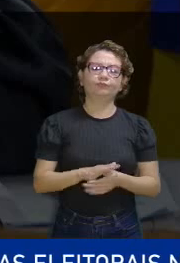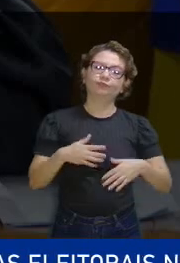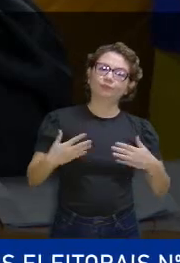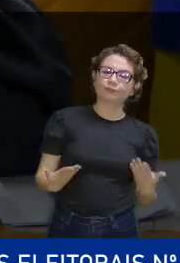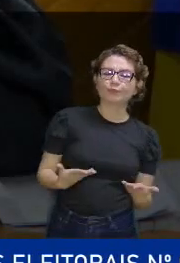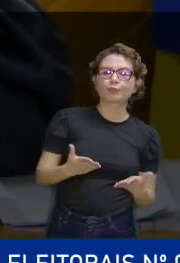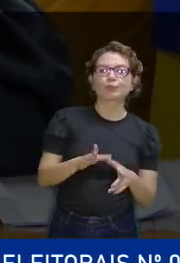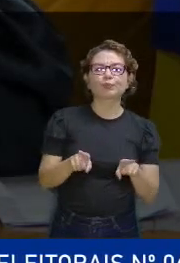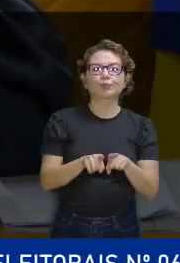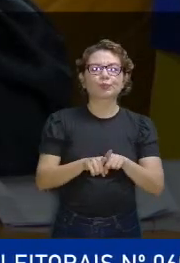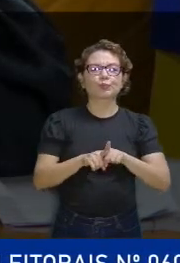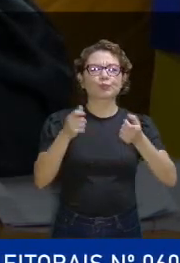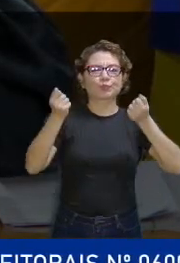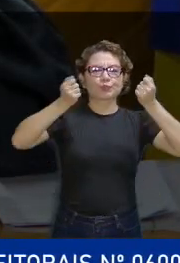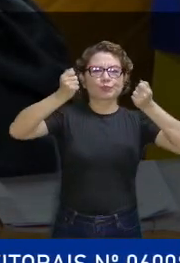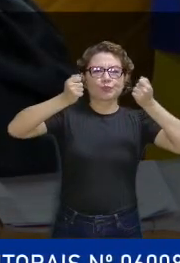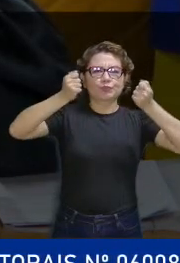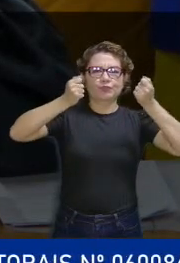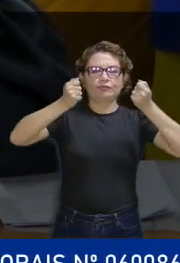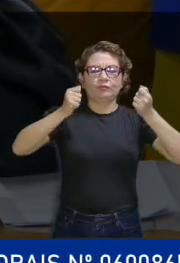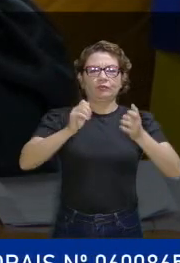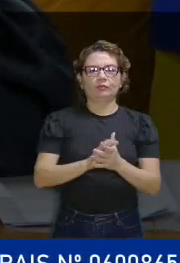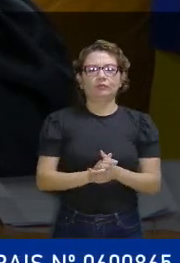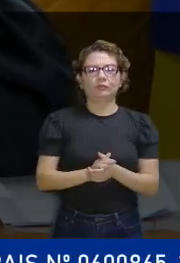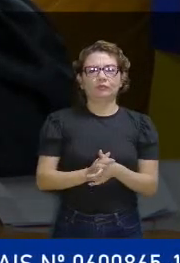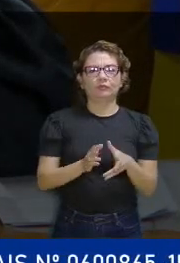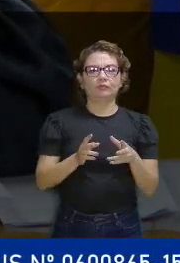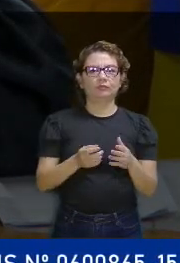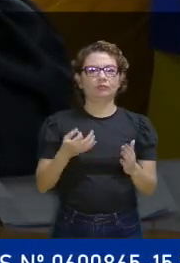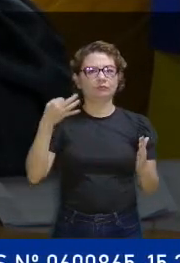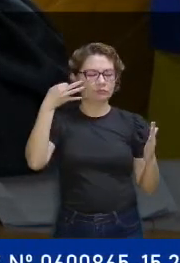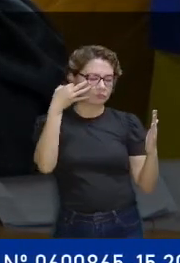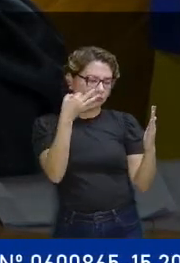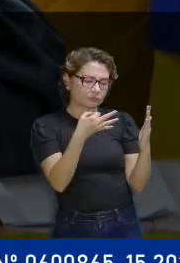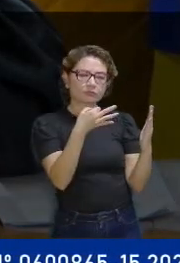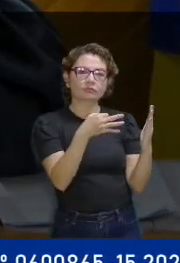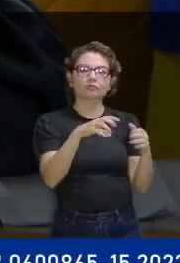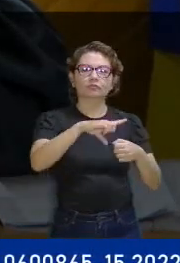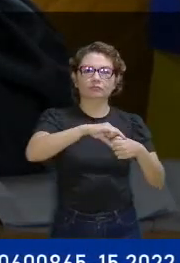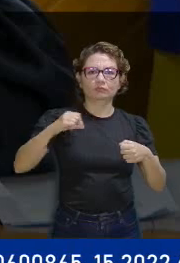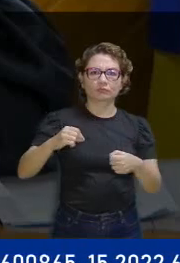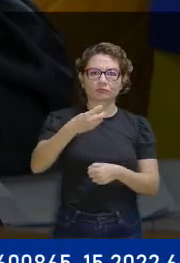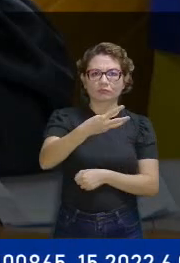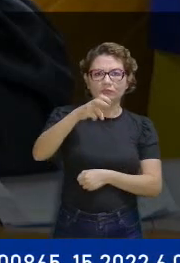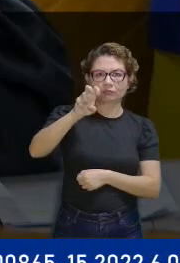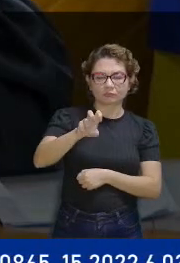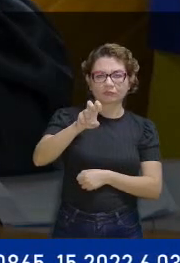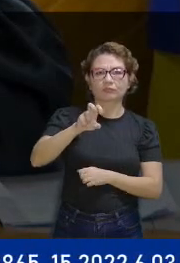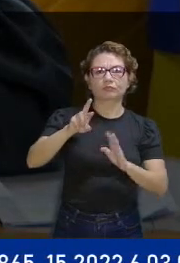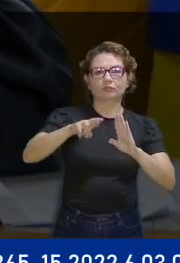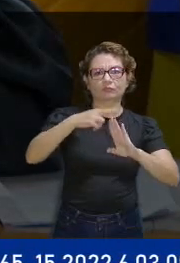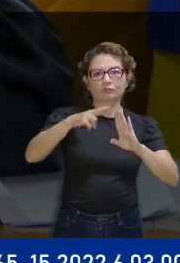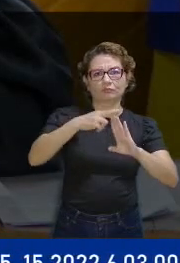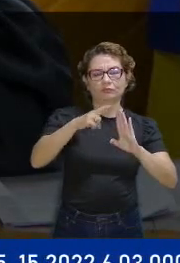A análise se pauta pela observância ao artigo 35, parágrafo 12 da Resolução